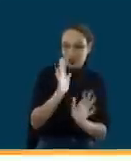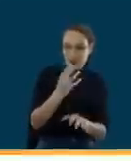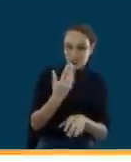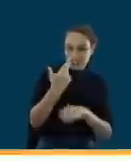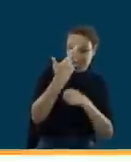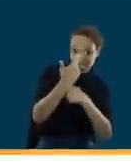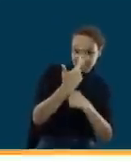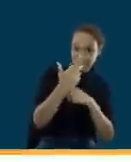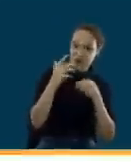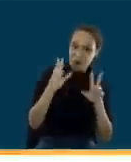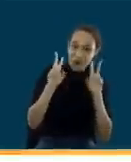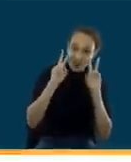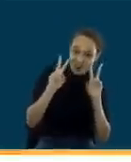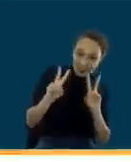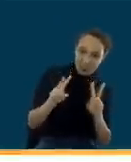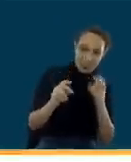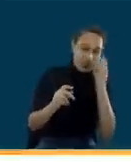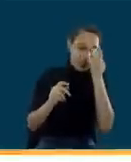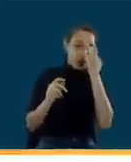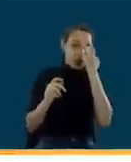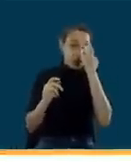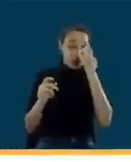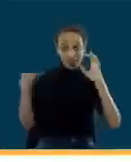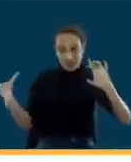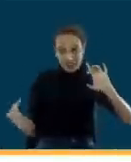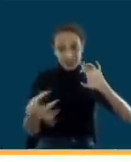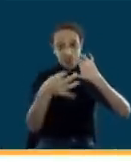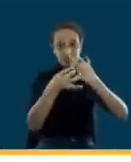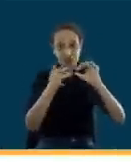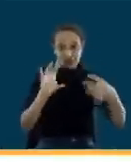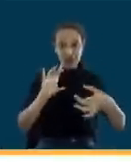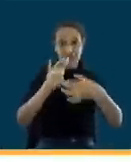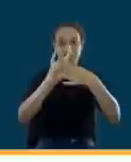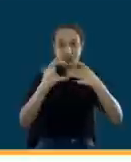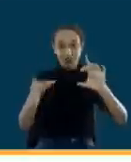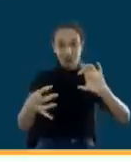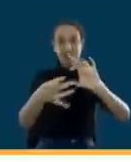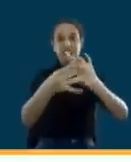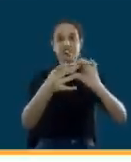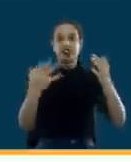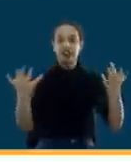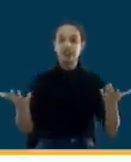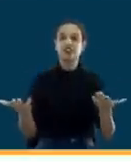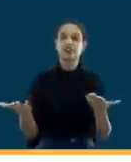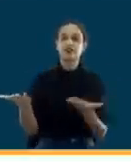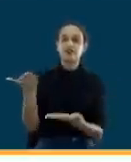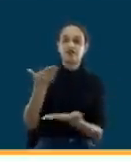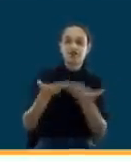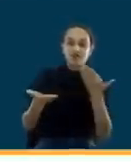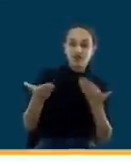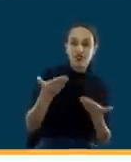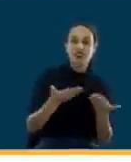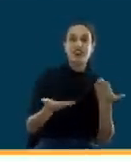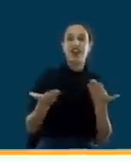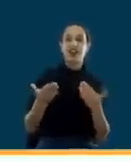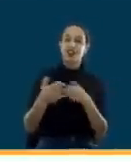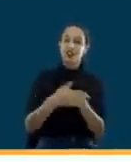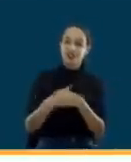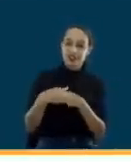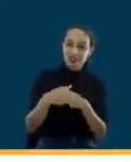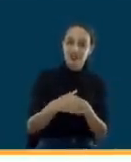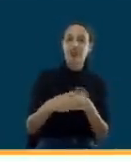acompanhando tudo isso. São essas junções que foram regadas a muito afeto, muito